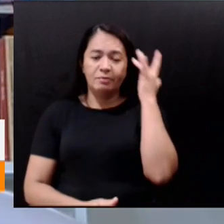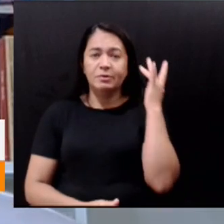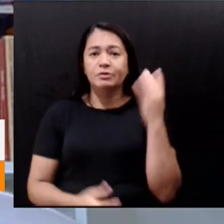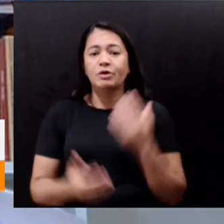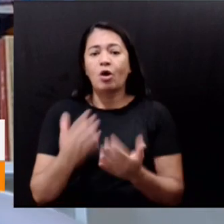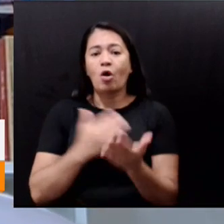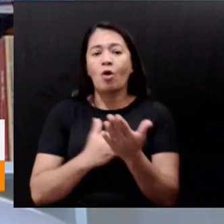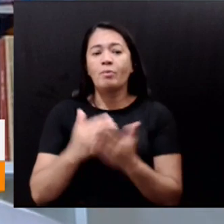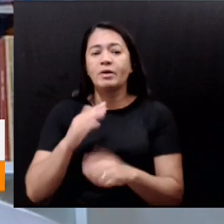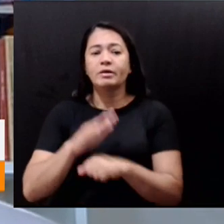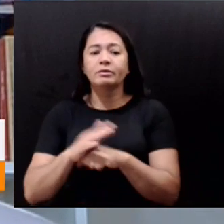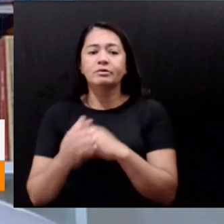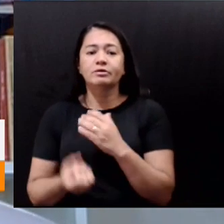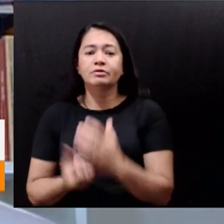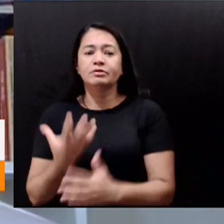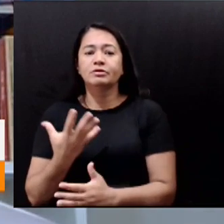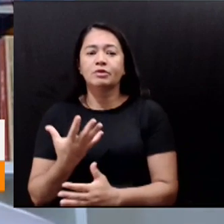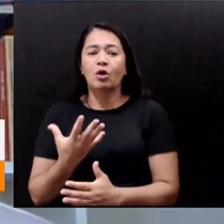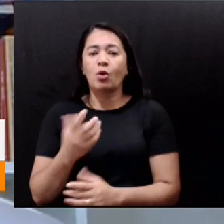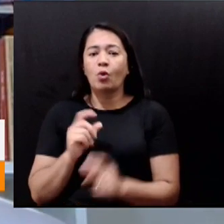fatores de idade, tecnologia